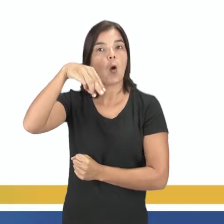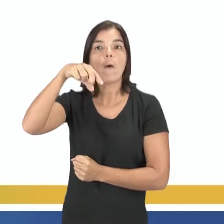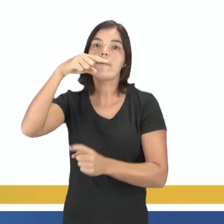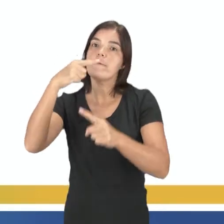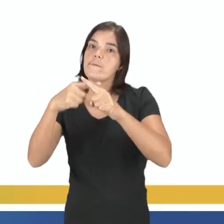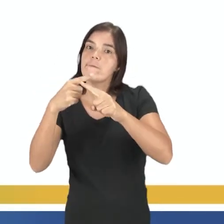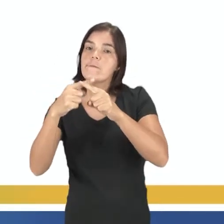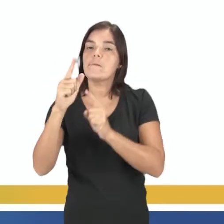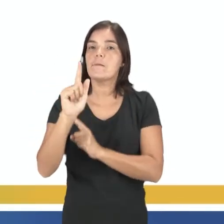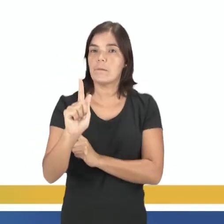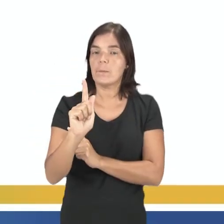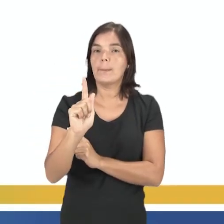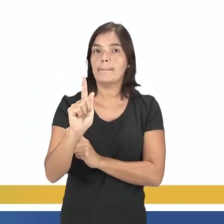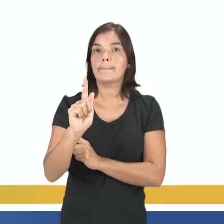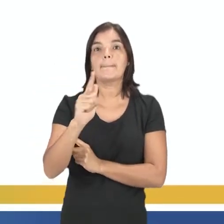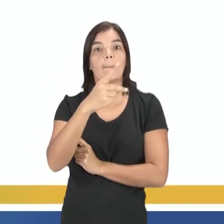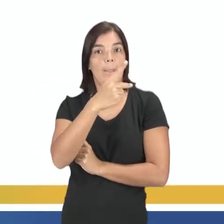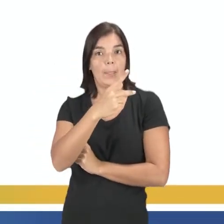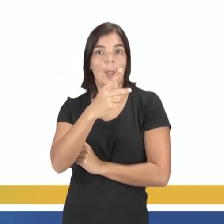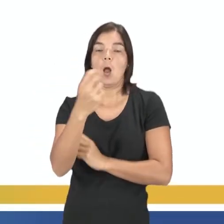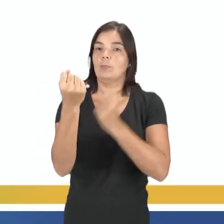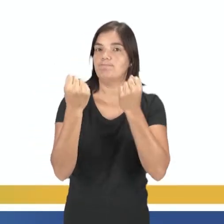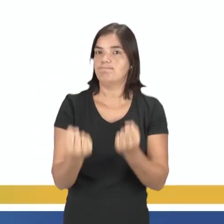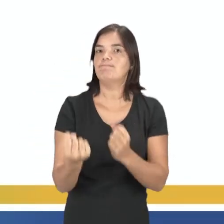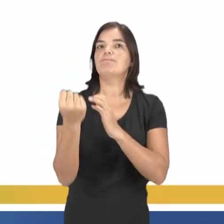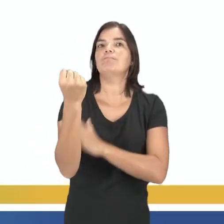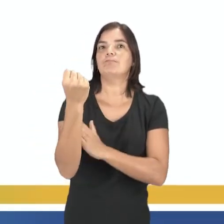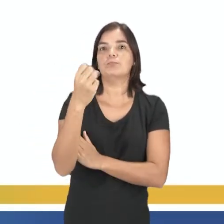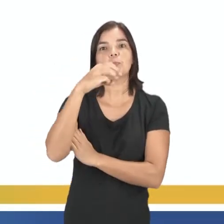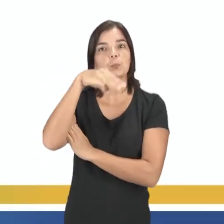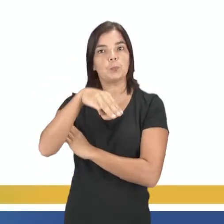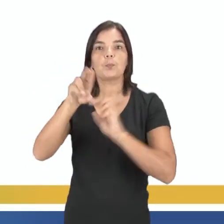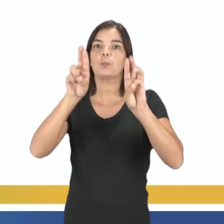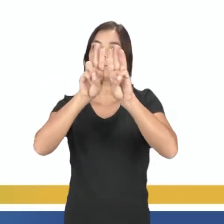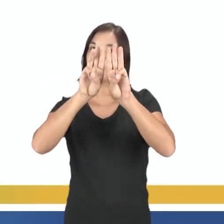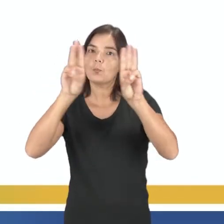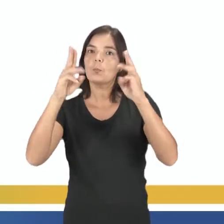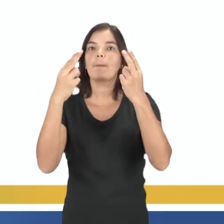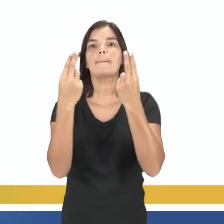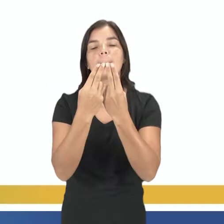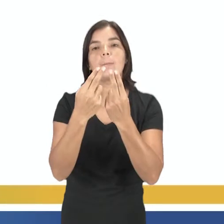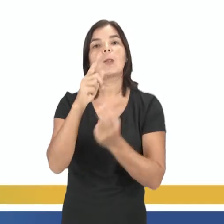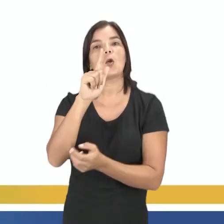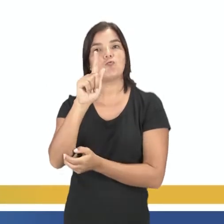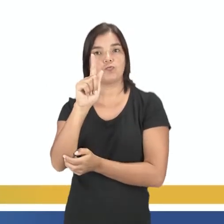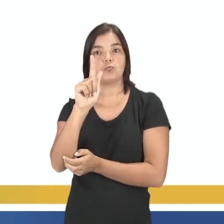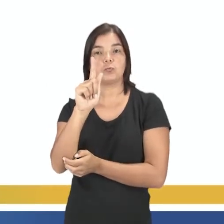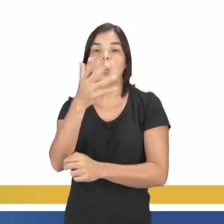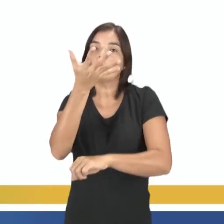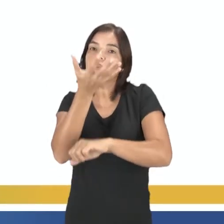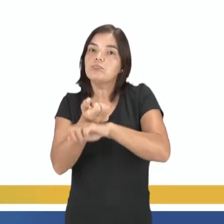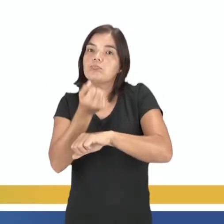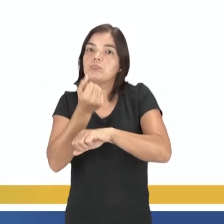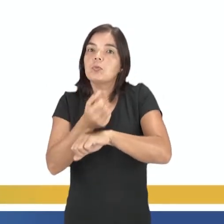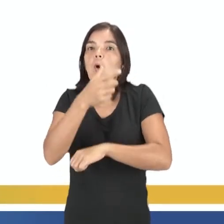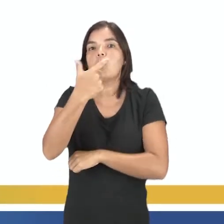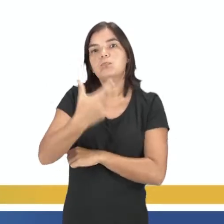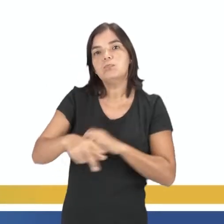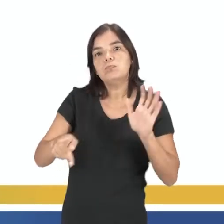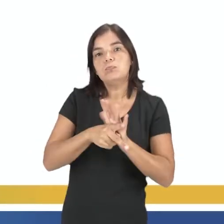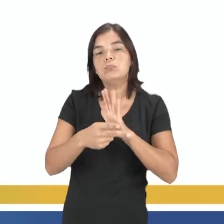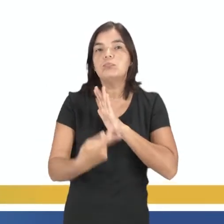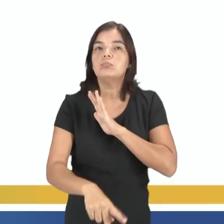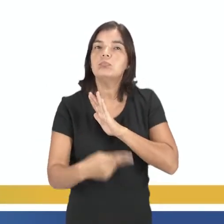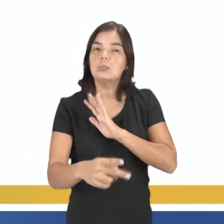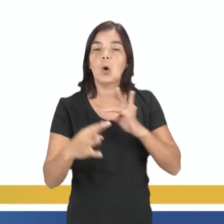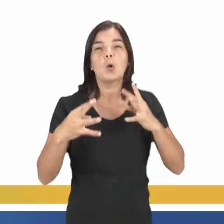vezes G, onde P é a força-peso, o M é a massa e o G é a gravidade local. Muito importante,